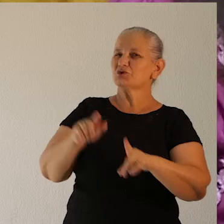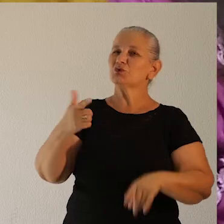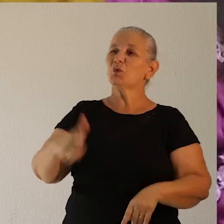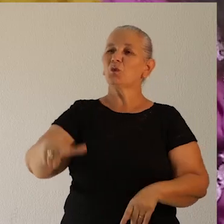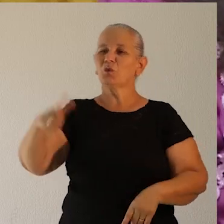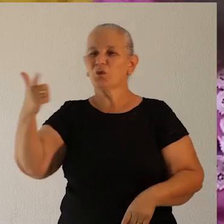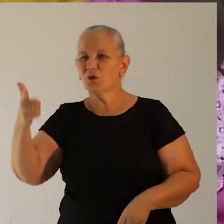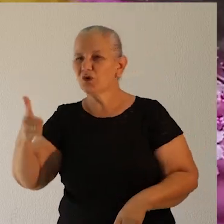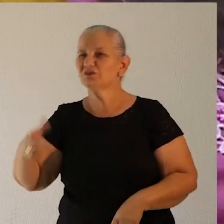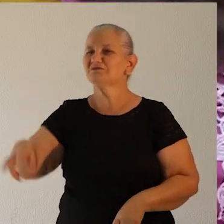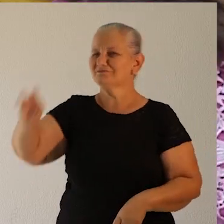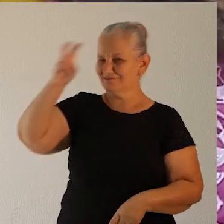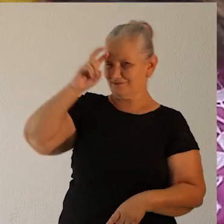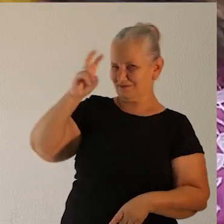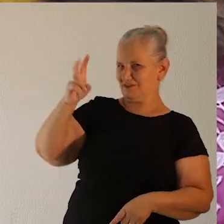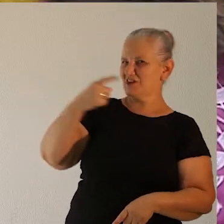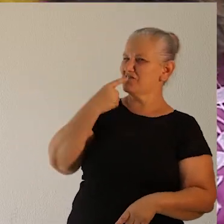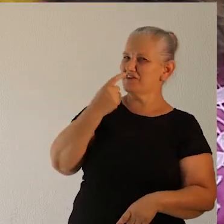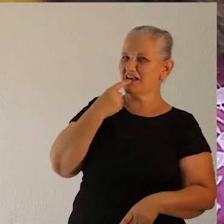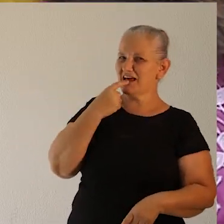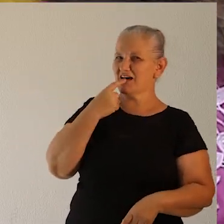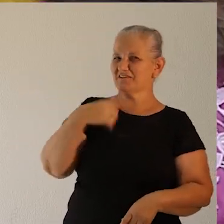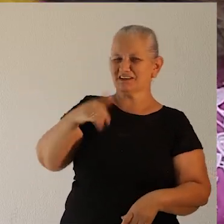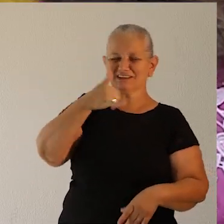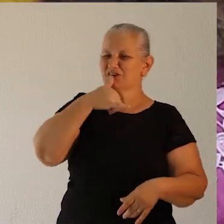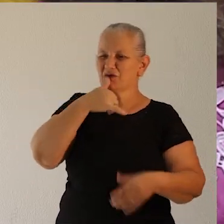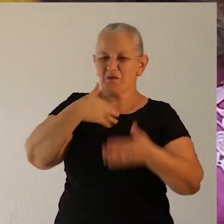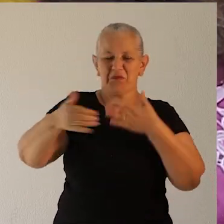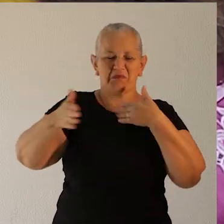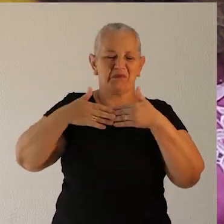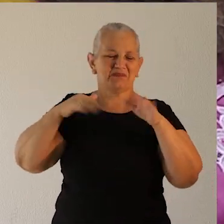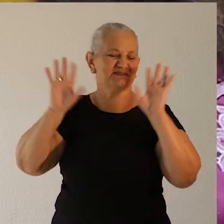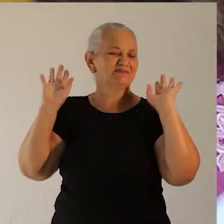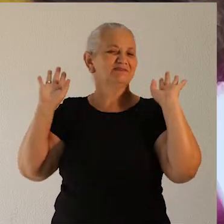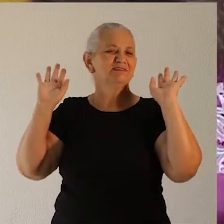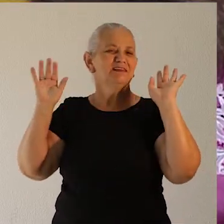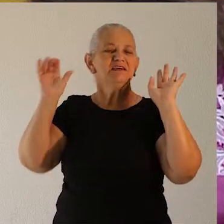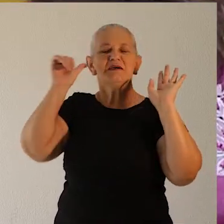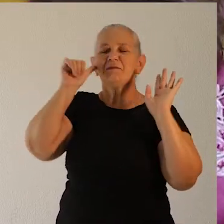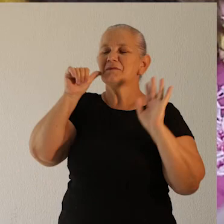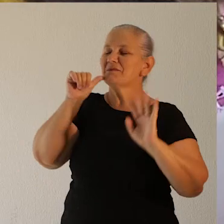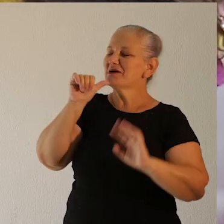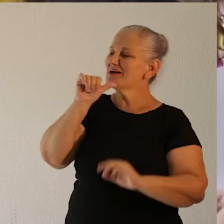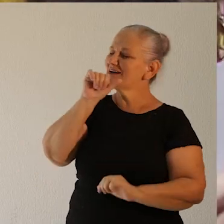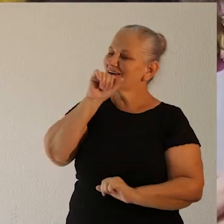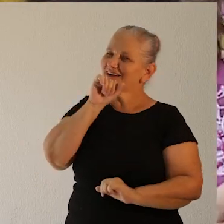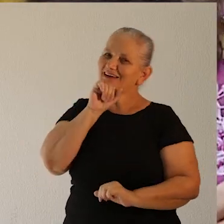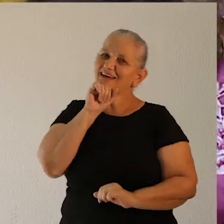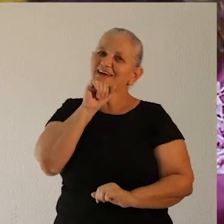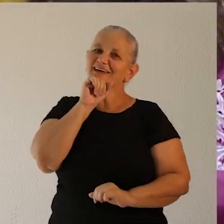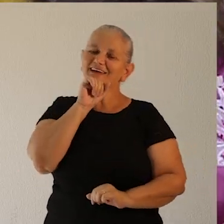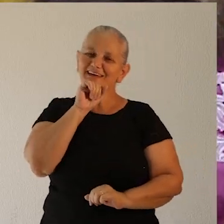que falava sem ter noção. Mãe,